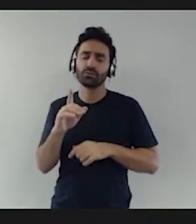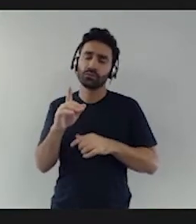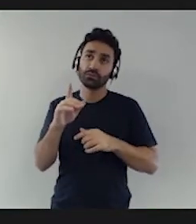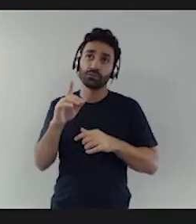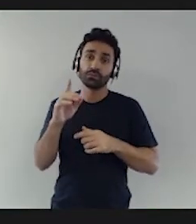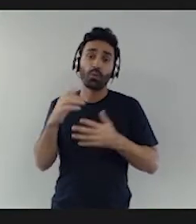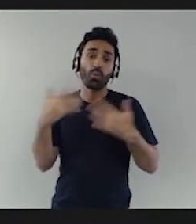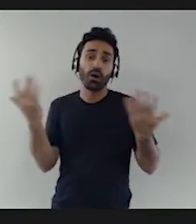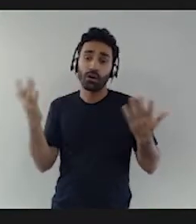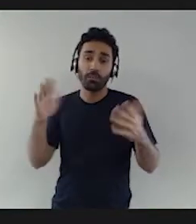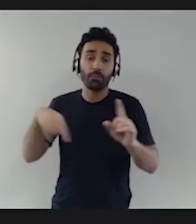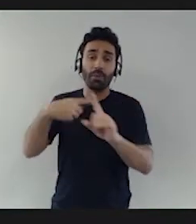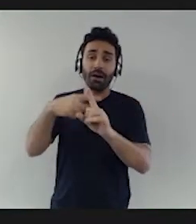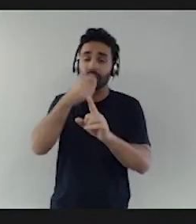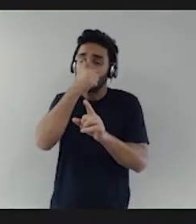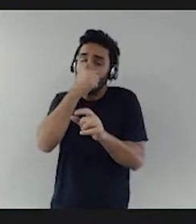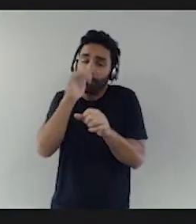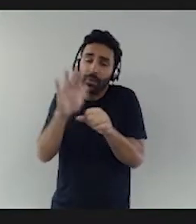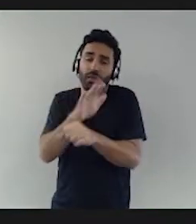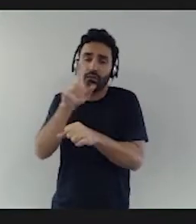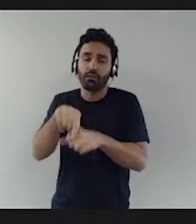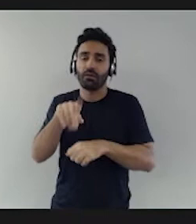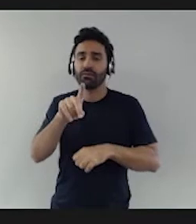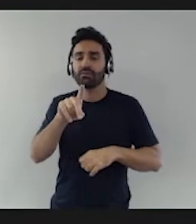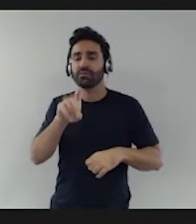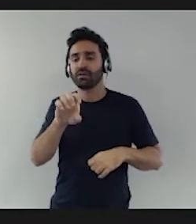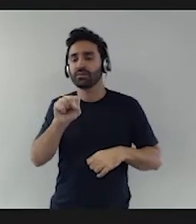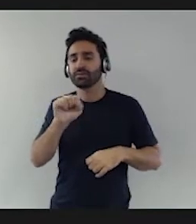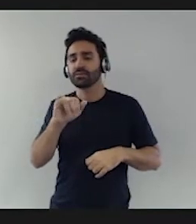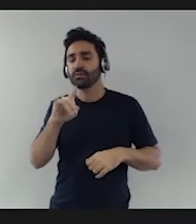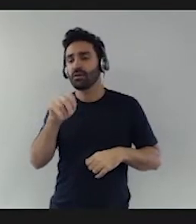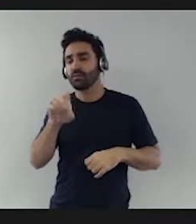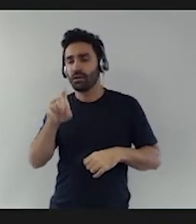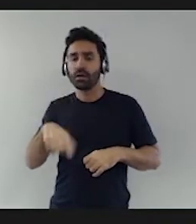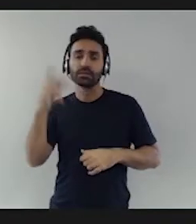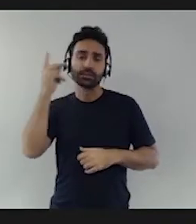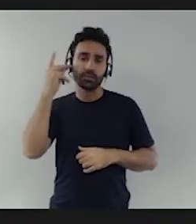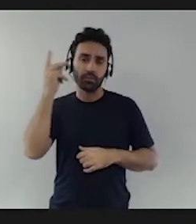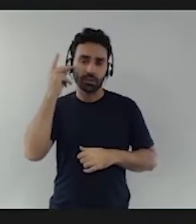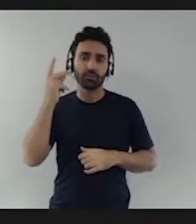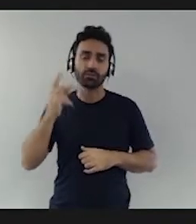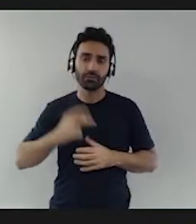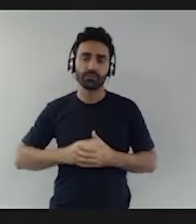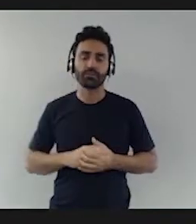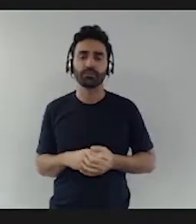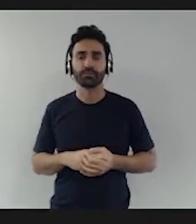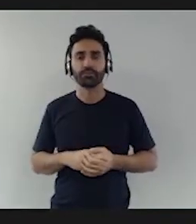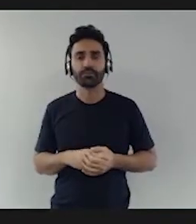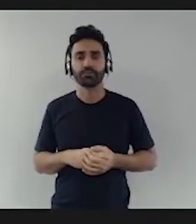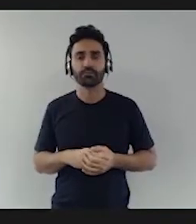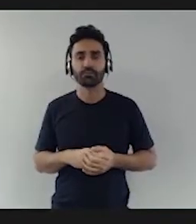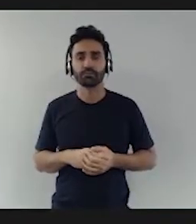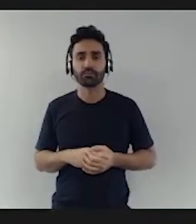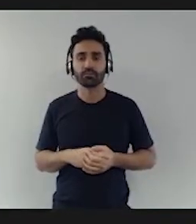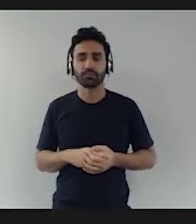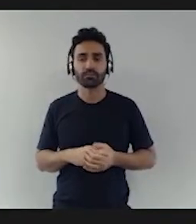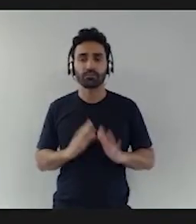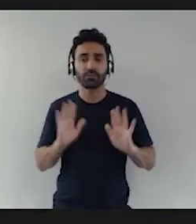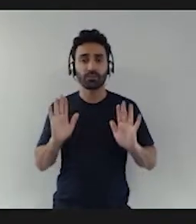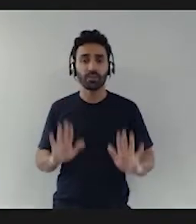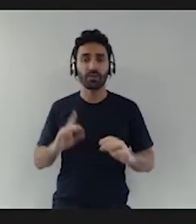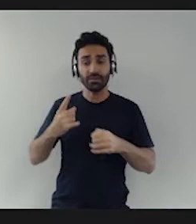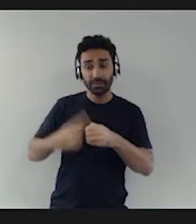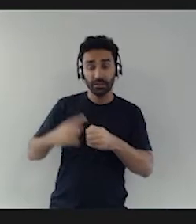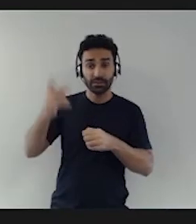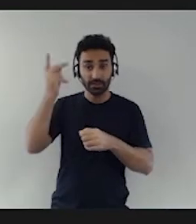mas nós não temos esse reflexo, eu trago aqui, não é necessariamente, a cidade de São Paulo não é